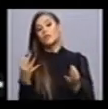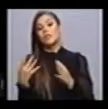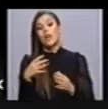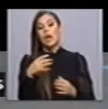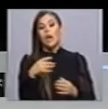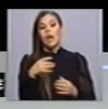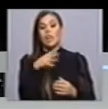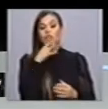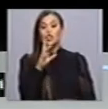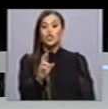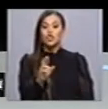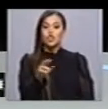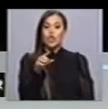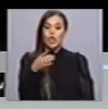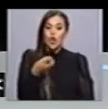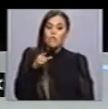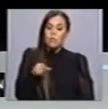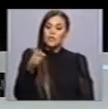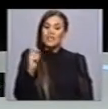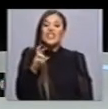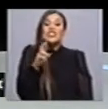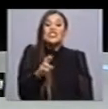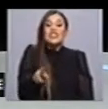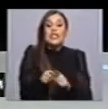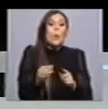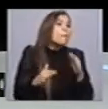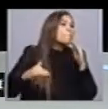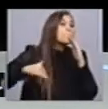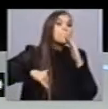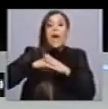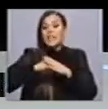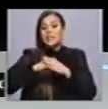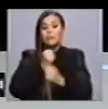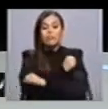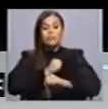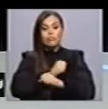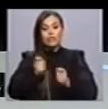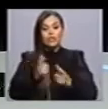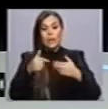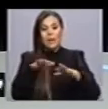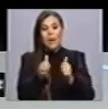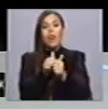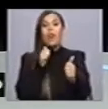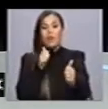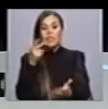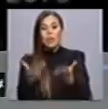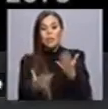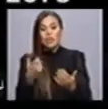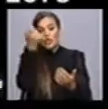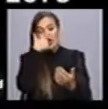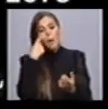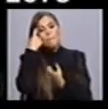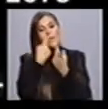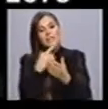chamam de X 9.3. X é a classificação mais elevada das explosões das estrelas. Mesmo assim está longe daquela que historicamente se pensa que foi a